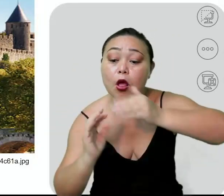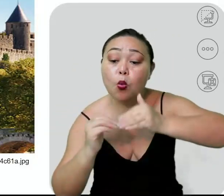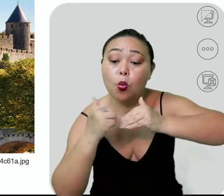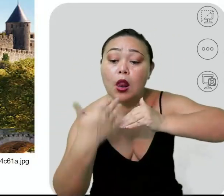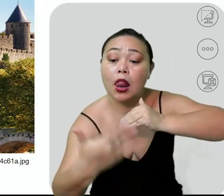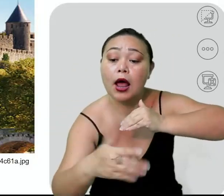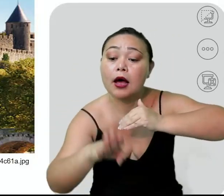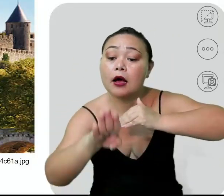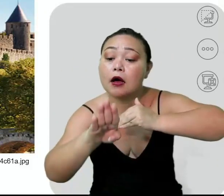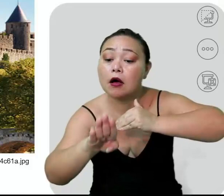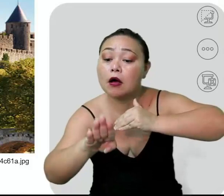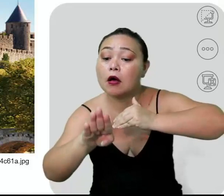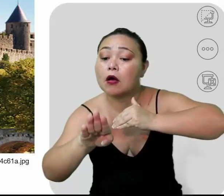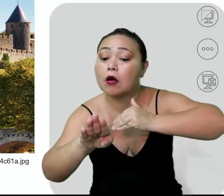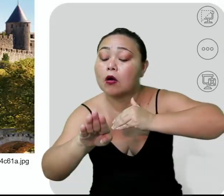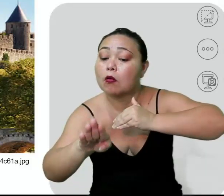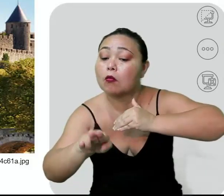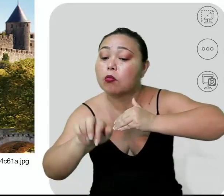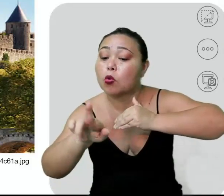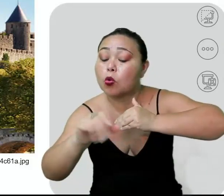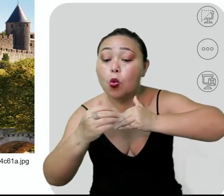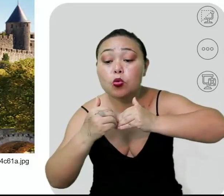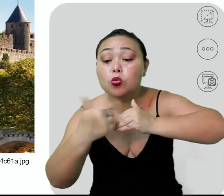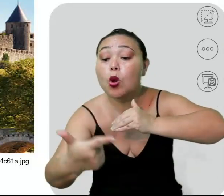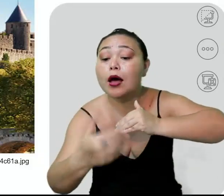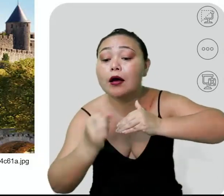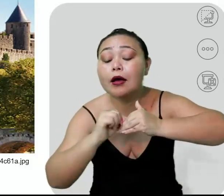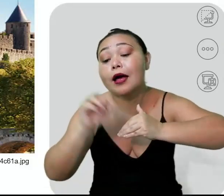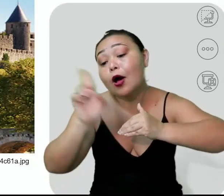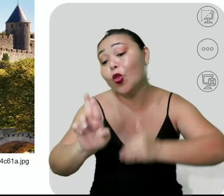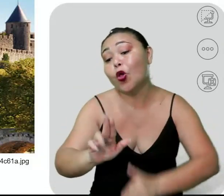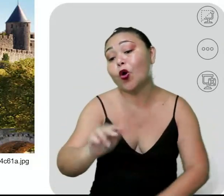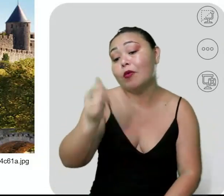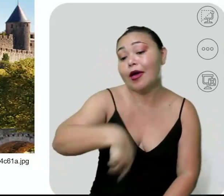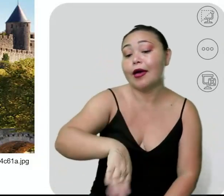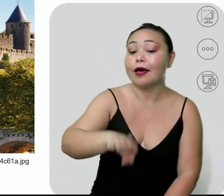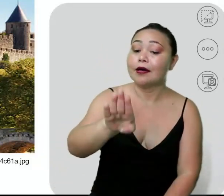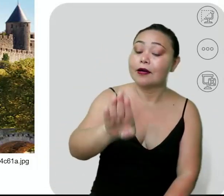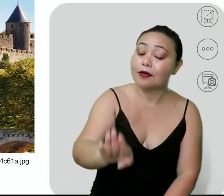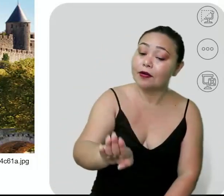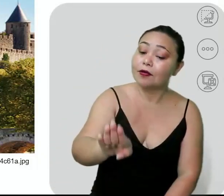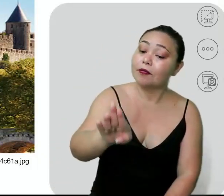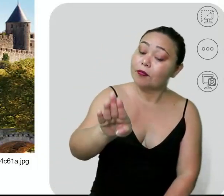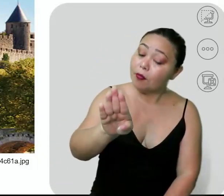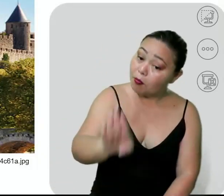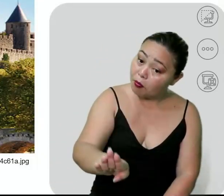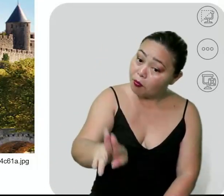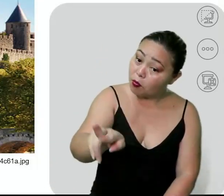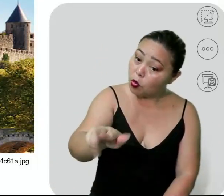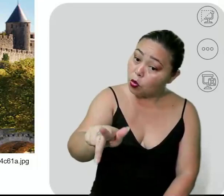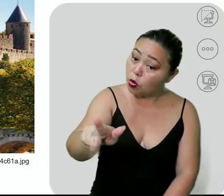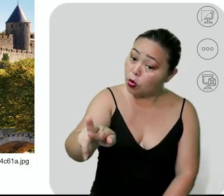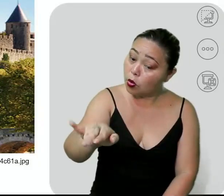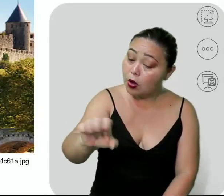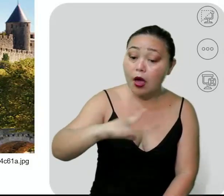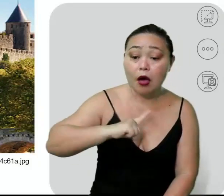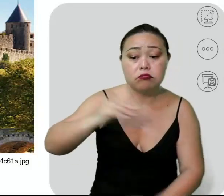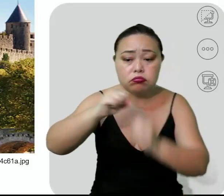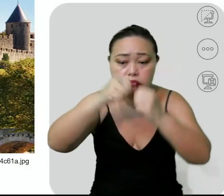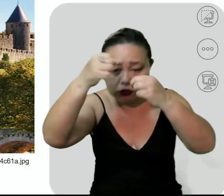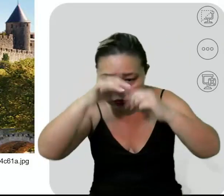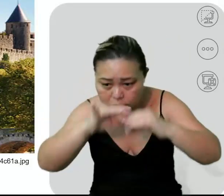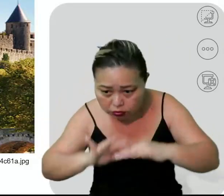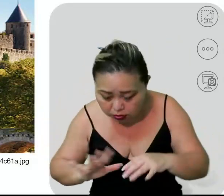burgo. Então o cara que arma a barraca do lado do burgo é burguês. Quando vinha o ataque,